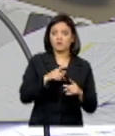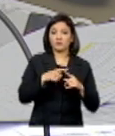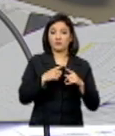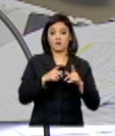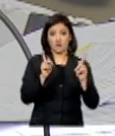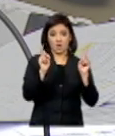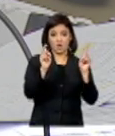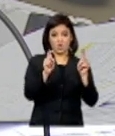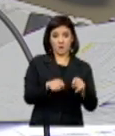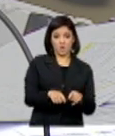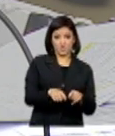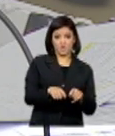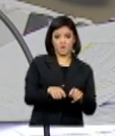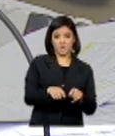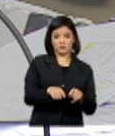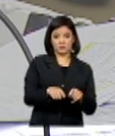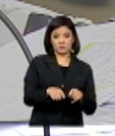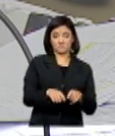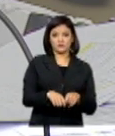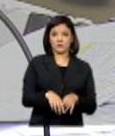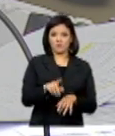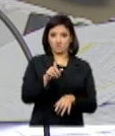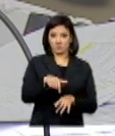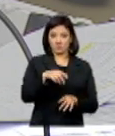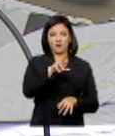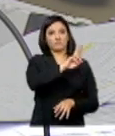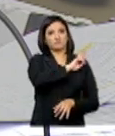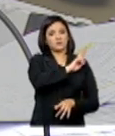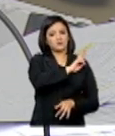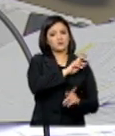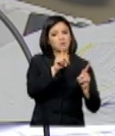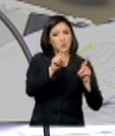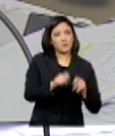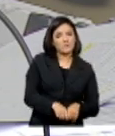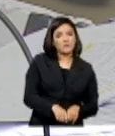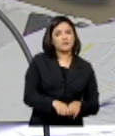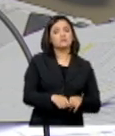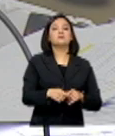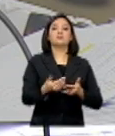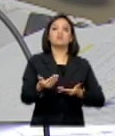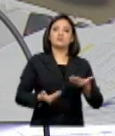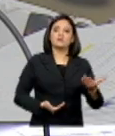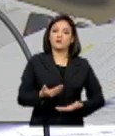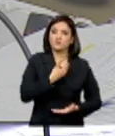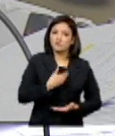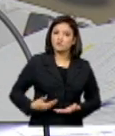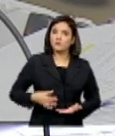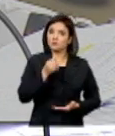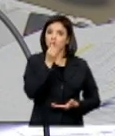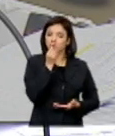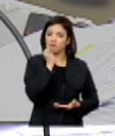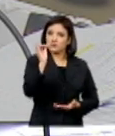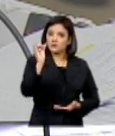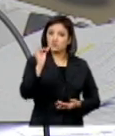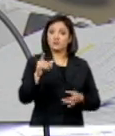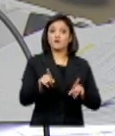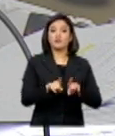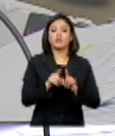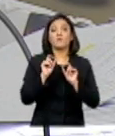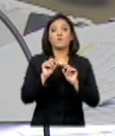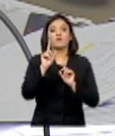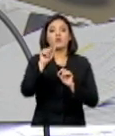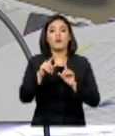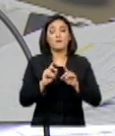aldo o que seria exatamente a competência para a prestação de serviços públicos de energia e o que seria uma proteção